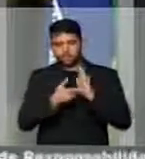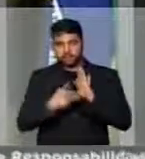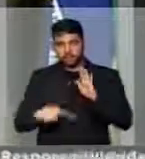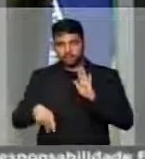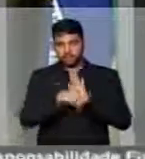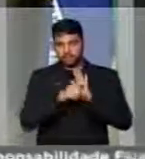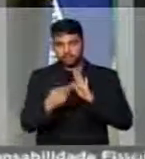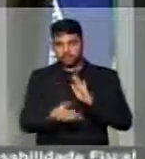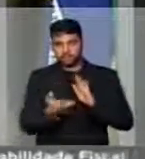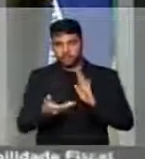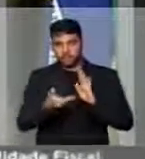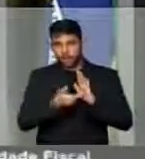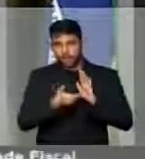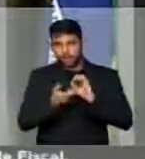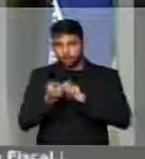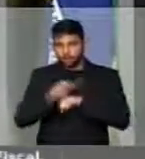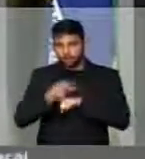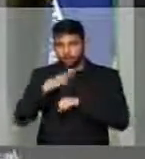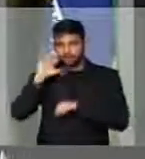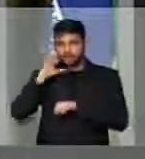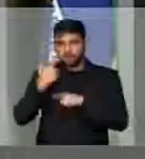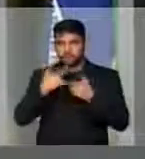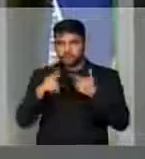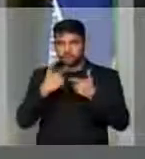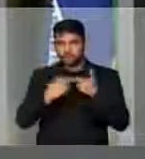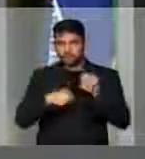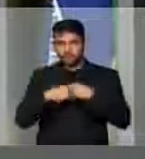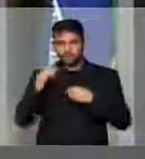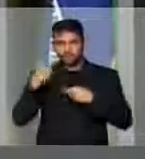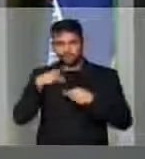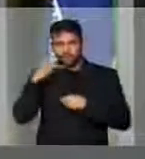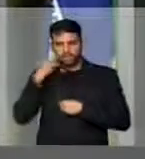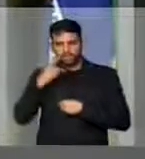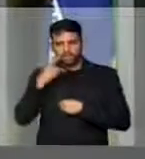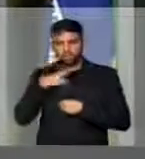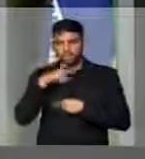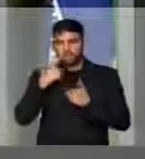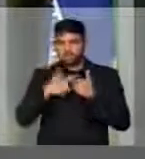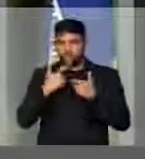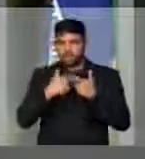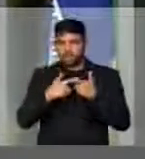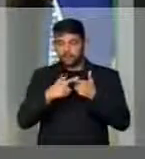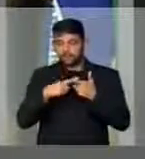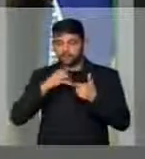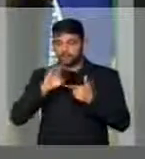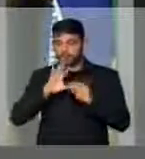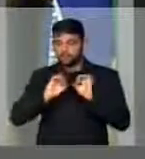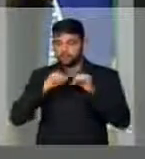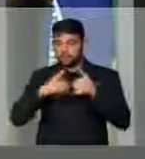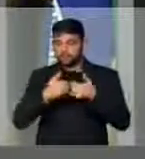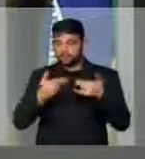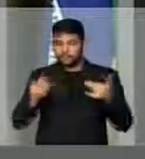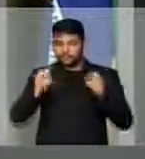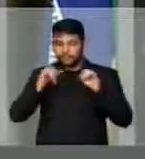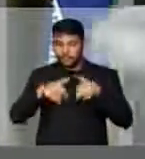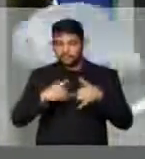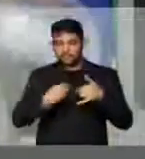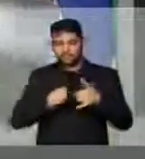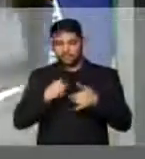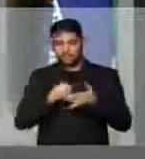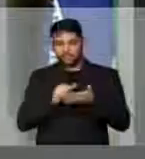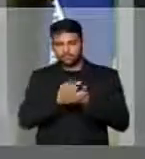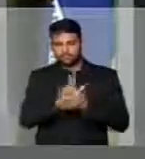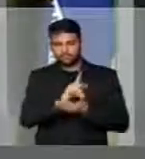esse parlamento encontrar saídas para crises políticas. E a crise, ela só terá uma saída, que será